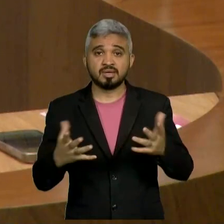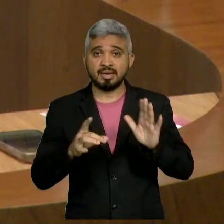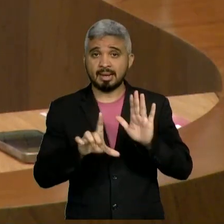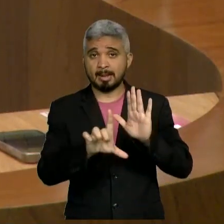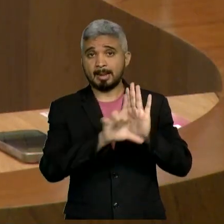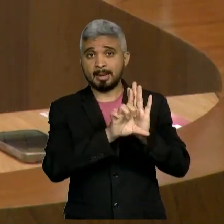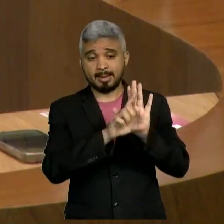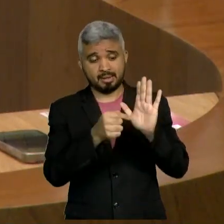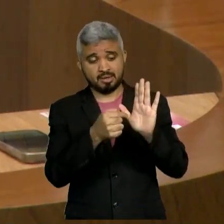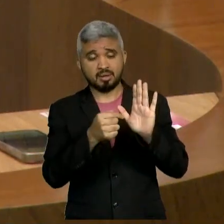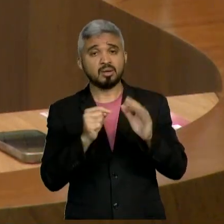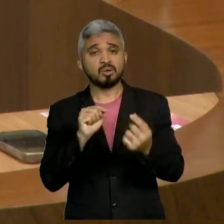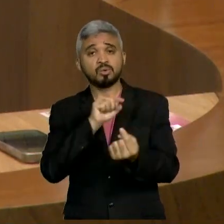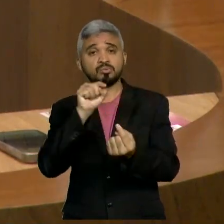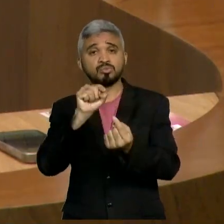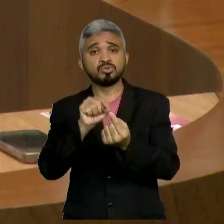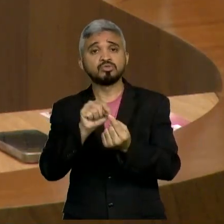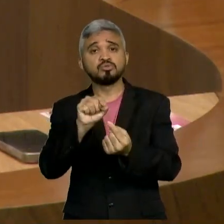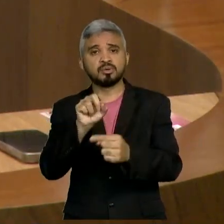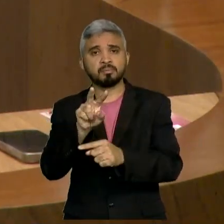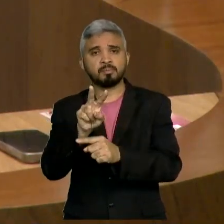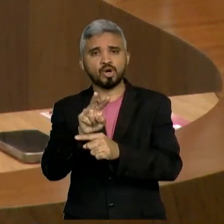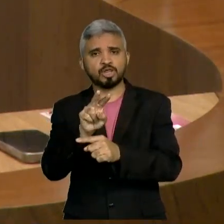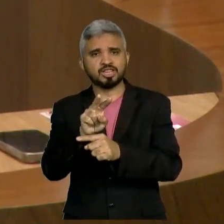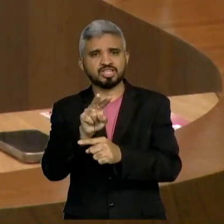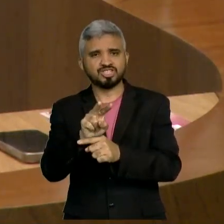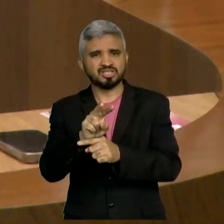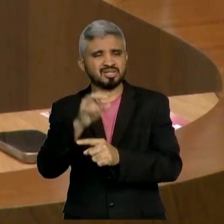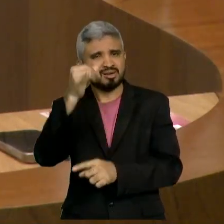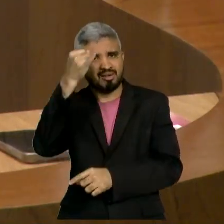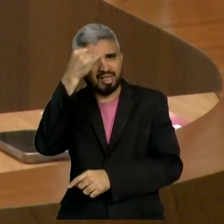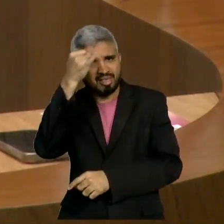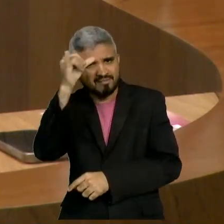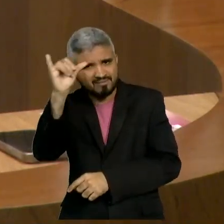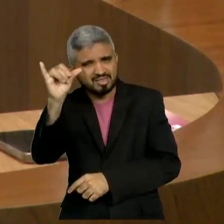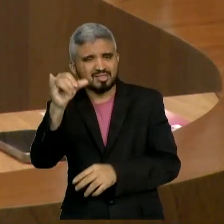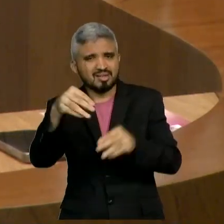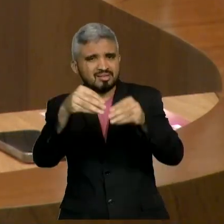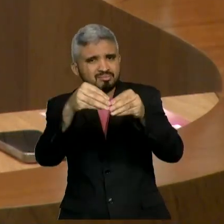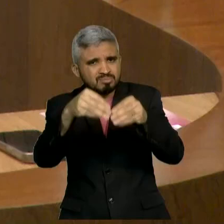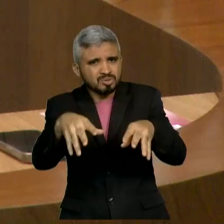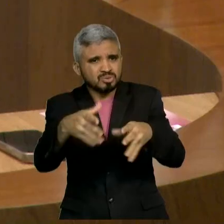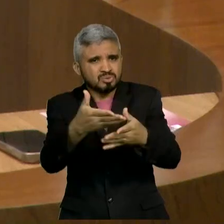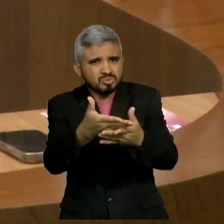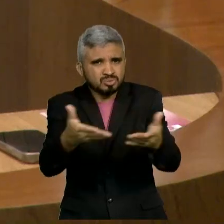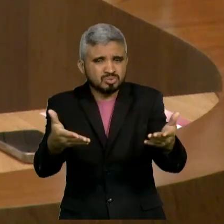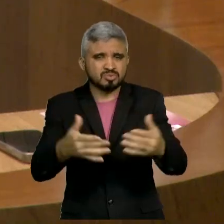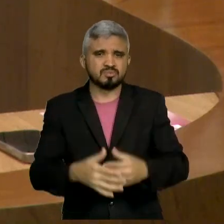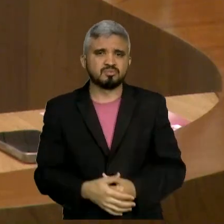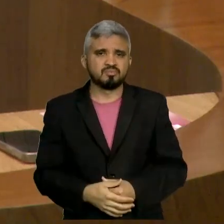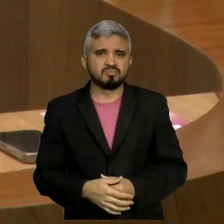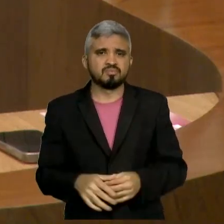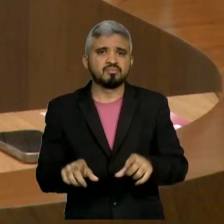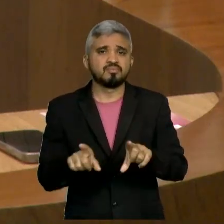proteger de devastação, impedir o avanço,